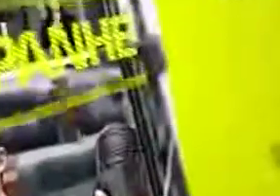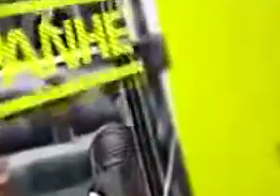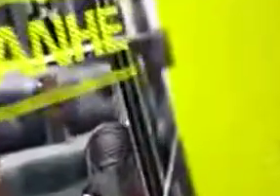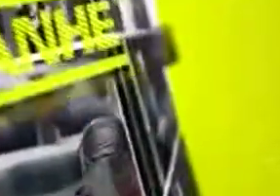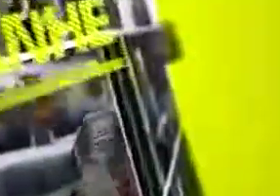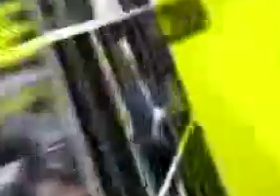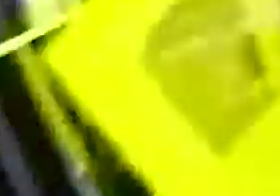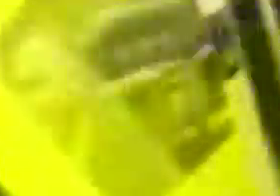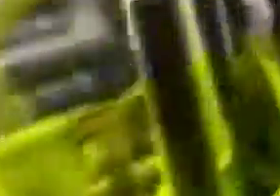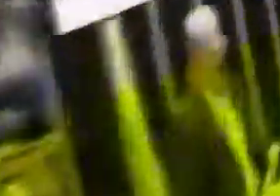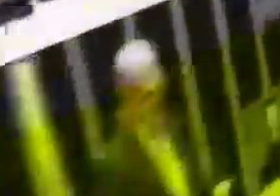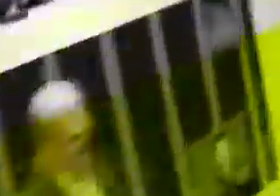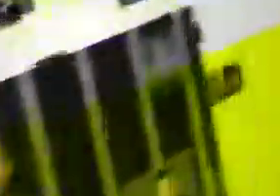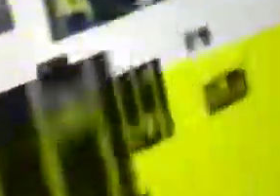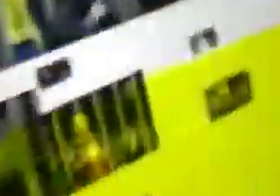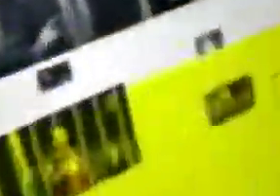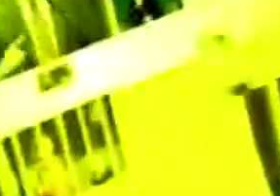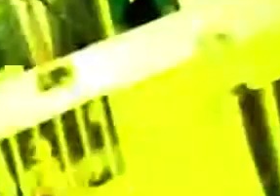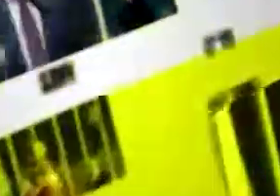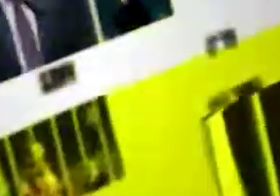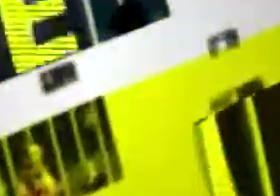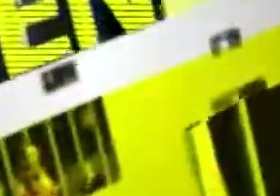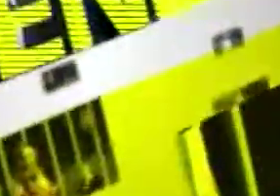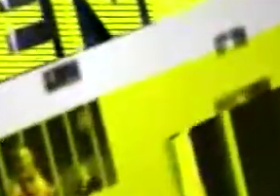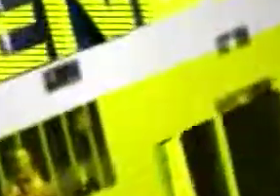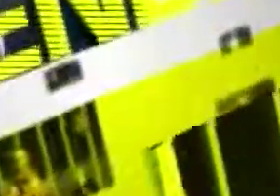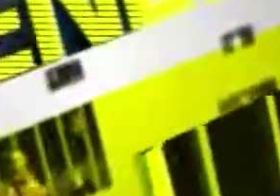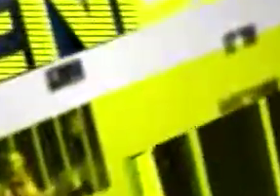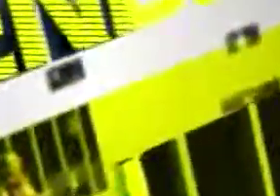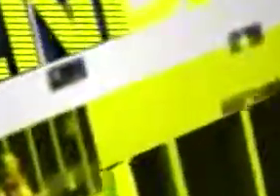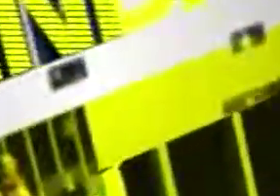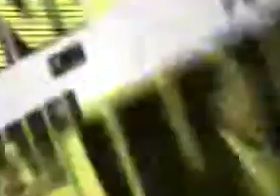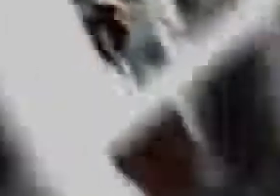Não que sejam menos importantes.